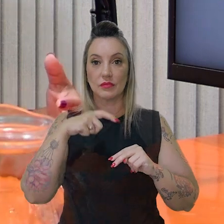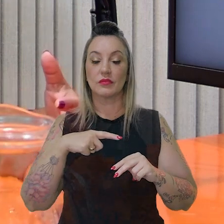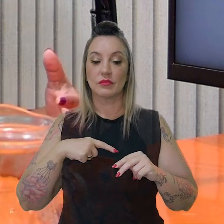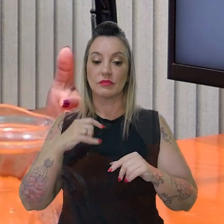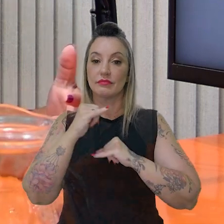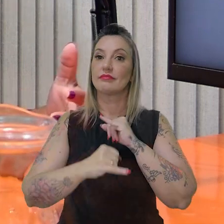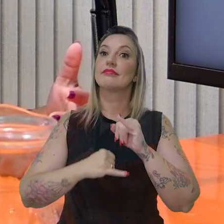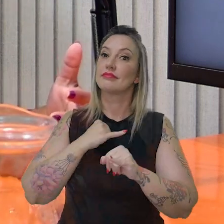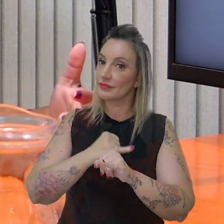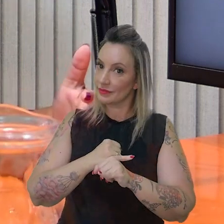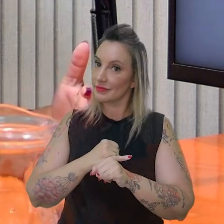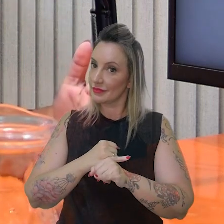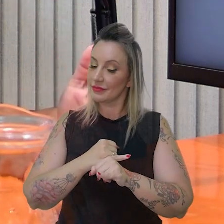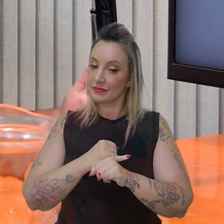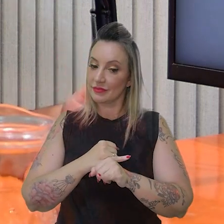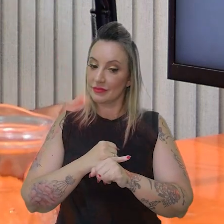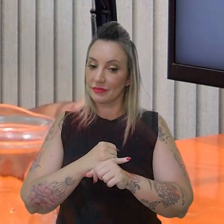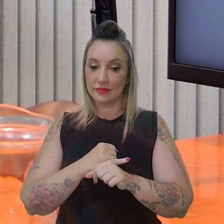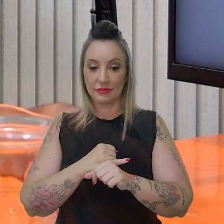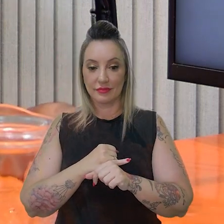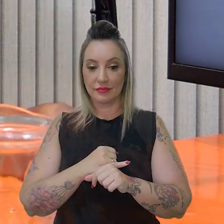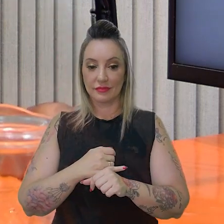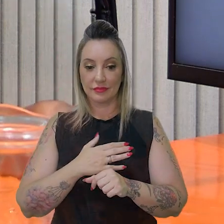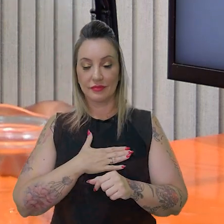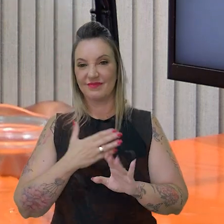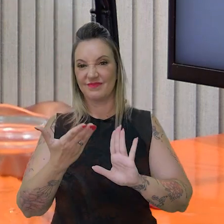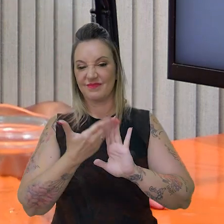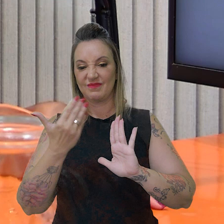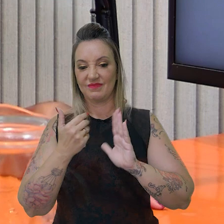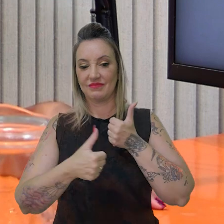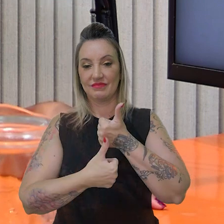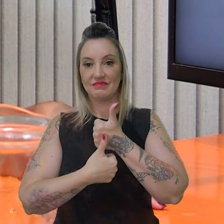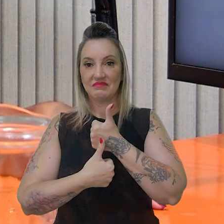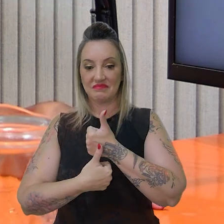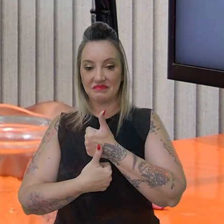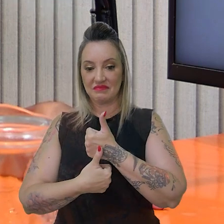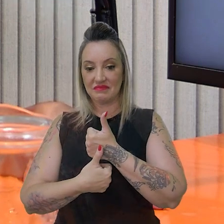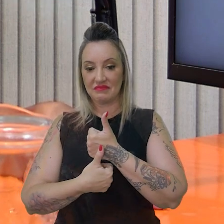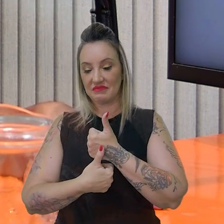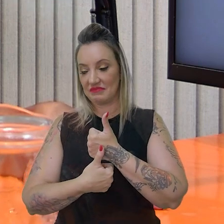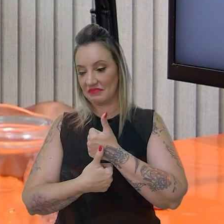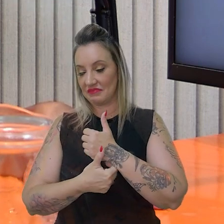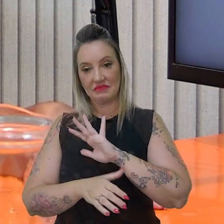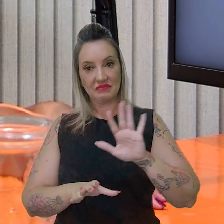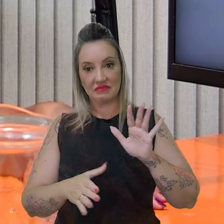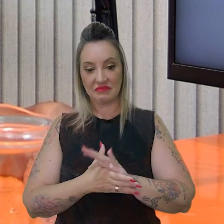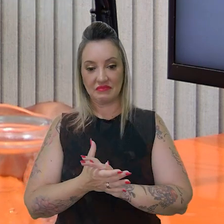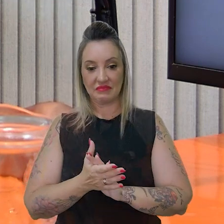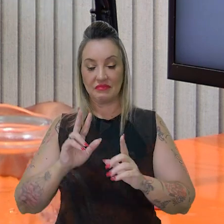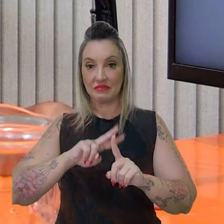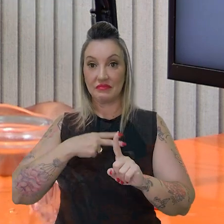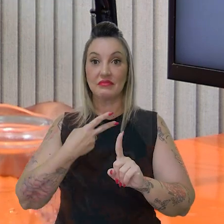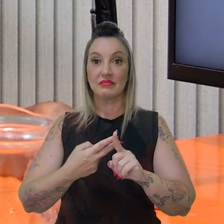internet uhum tirei todo aquele monte de seguidor tava de 700 seguidores hoje eu eu eu dobrei a minha